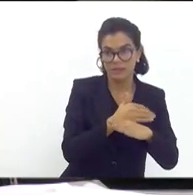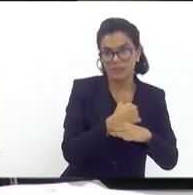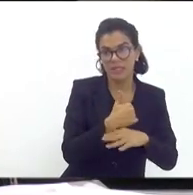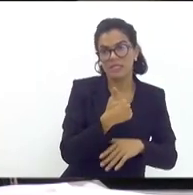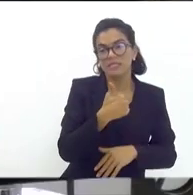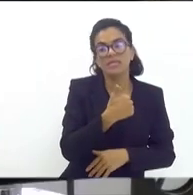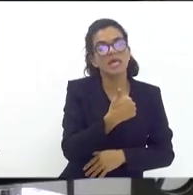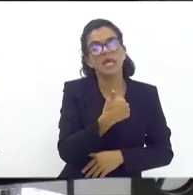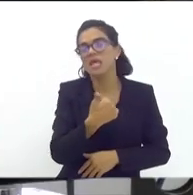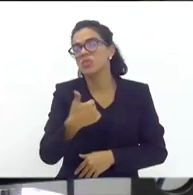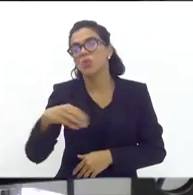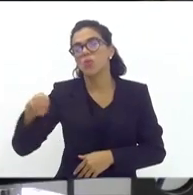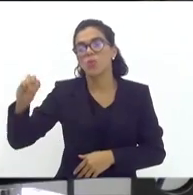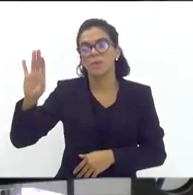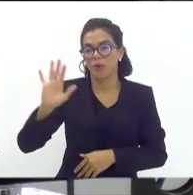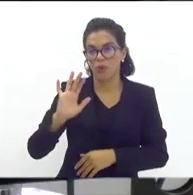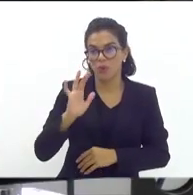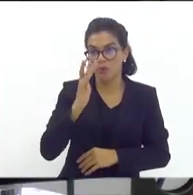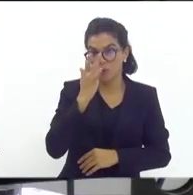apenas nove